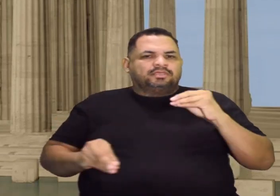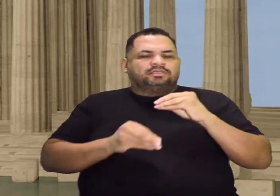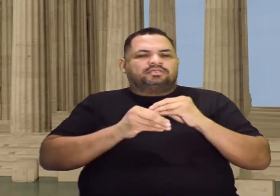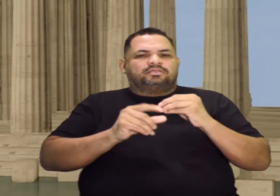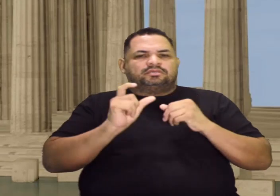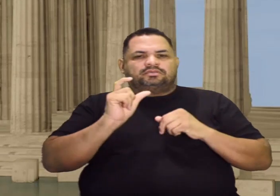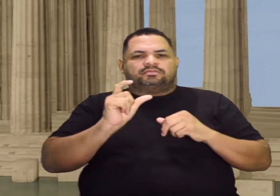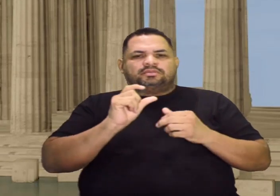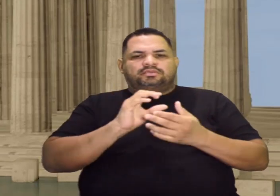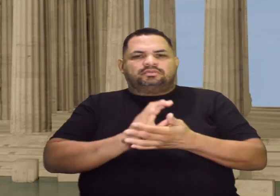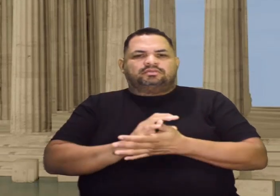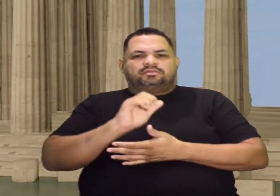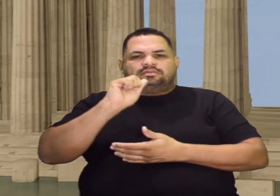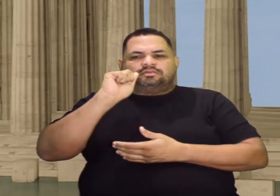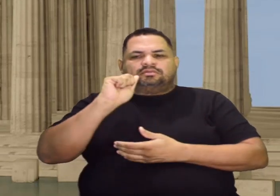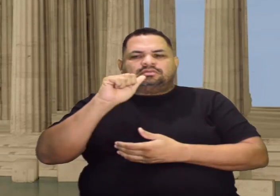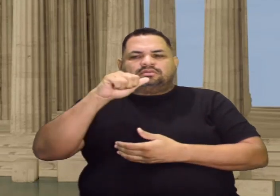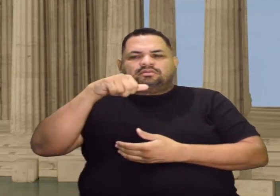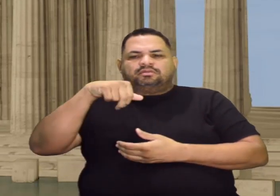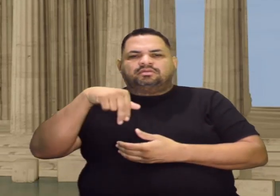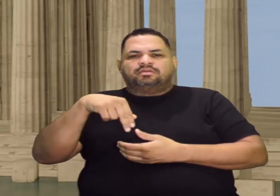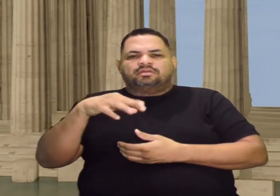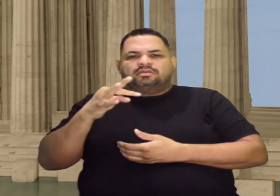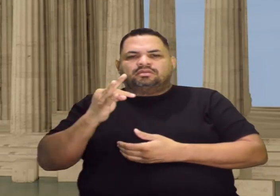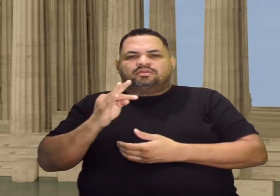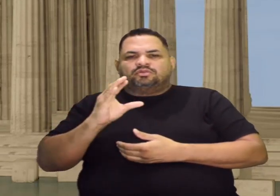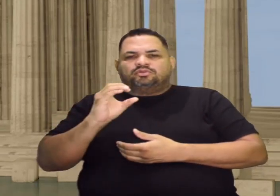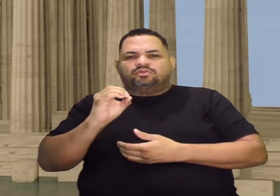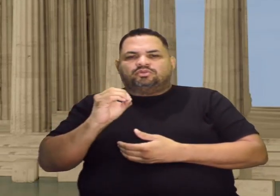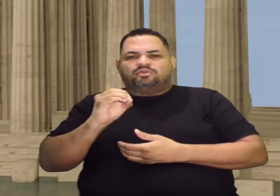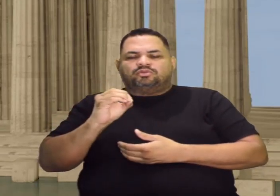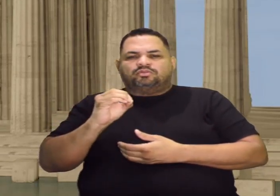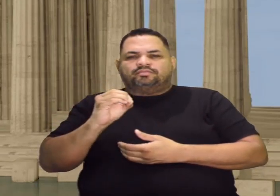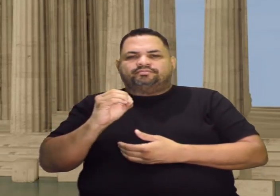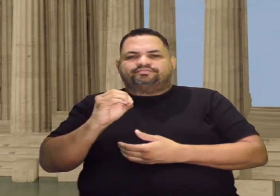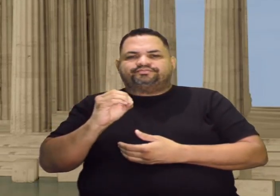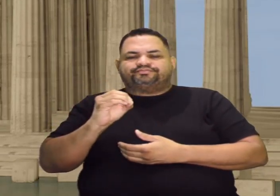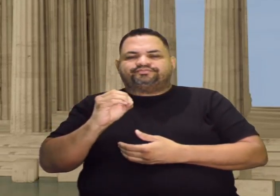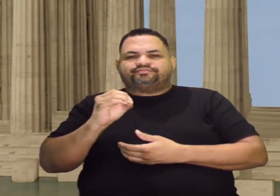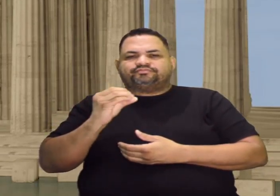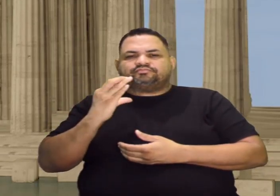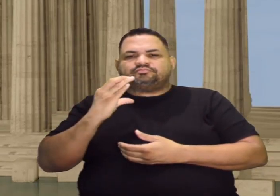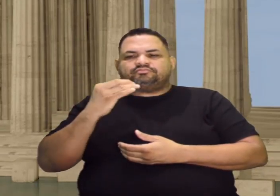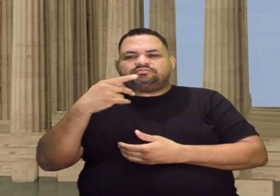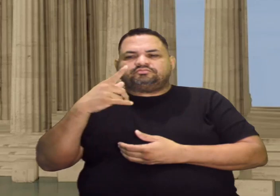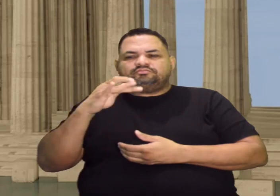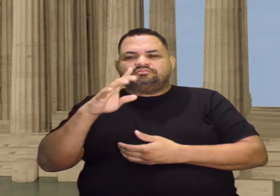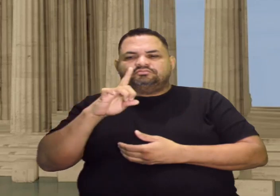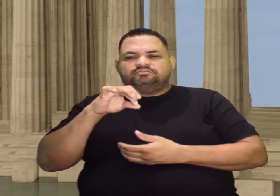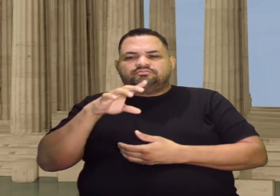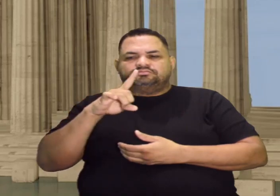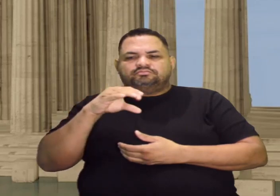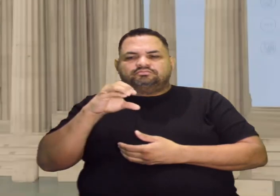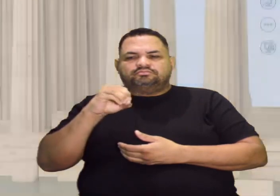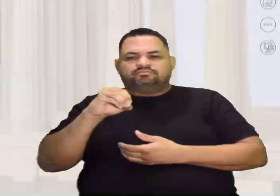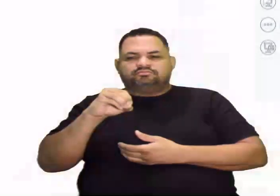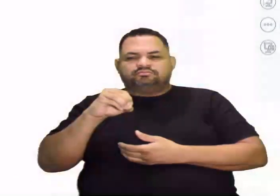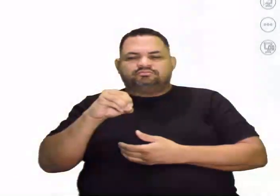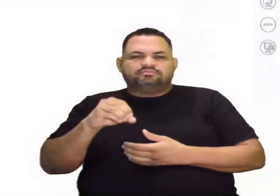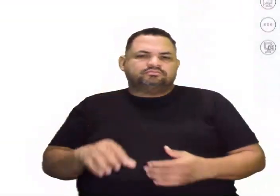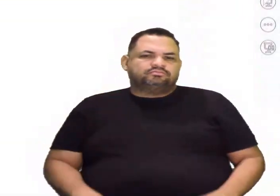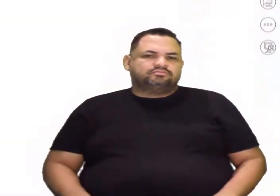aí, antropocentrismo, humanismo você já colocou, né? Já pedi. Então vamos lá entender o que é essa palavra aí.